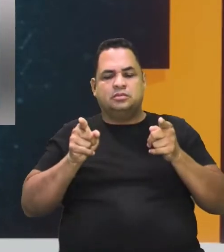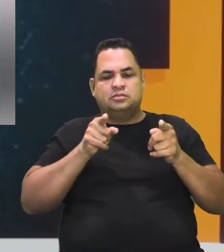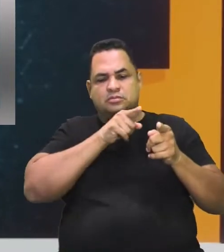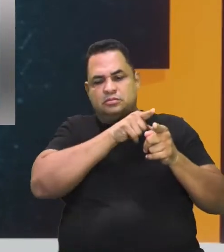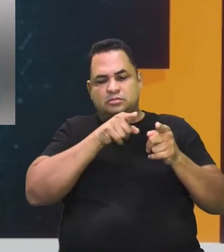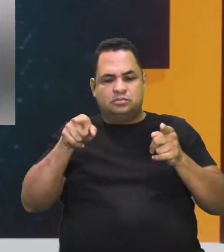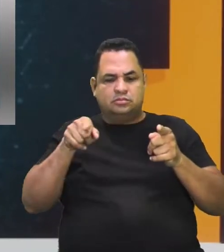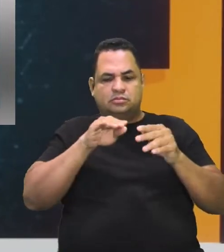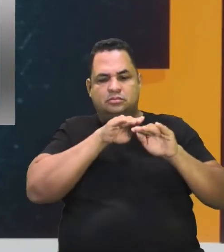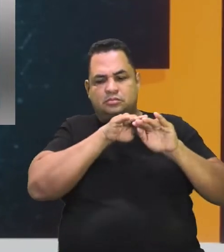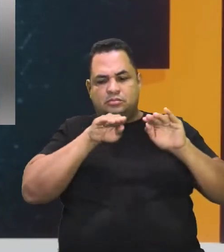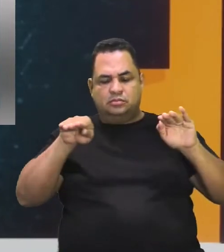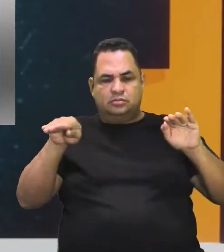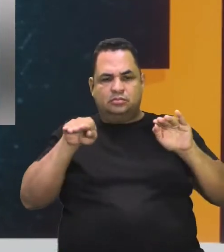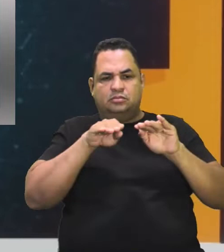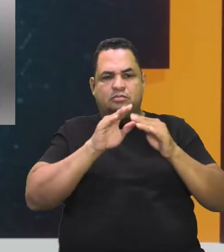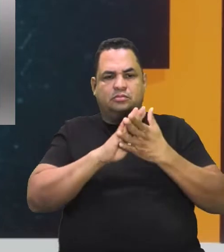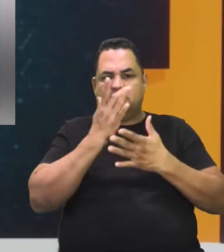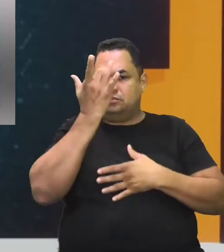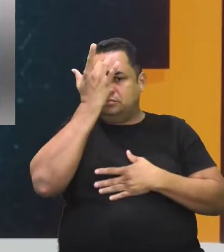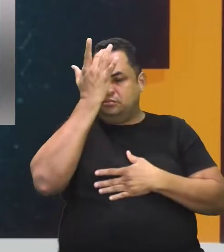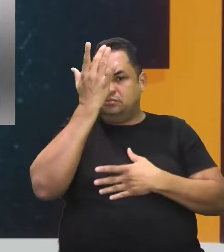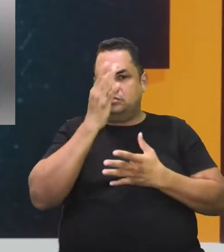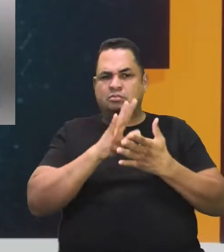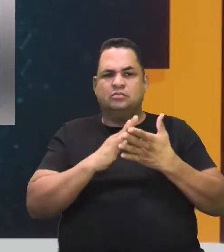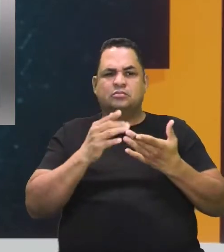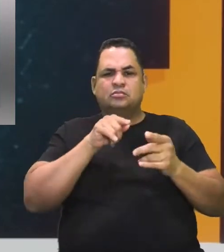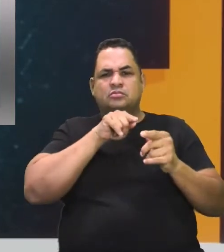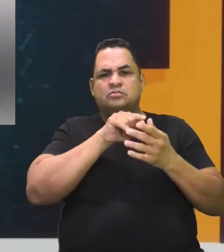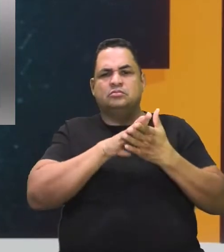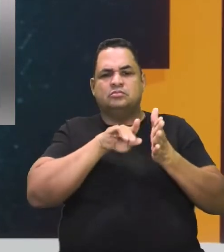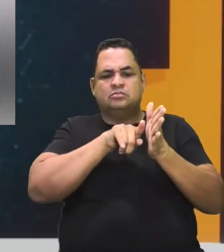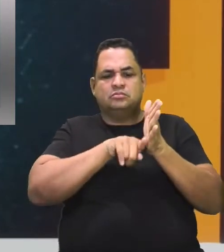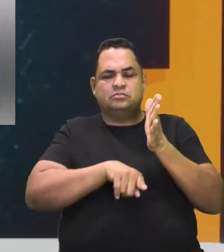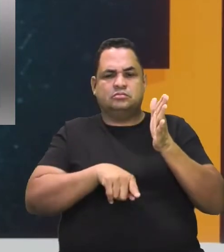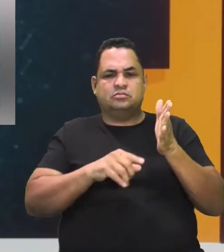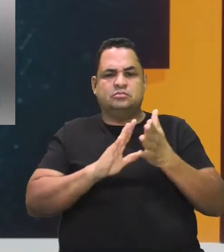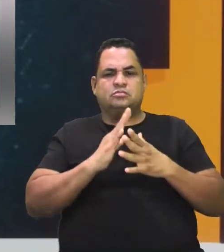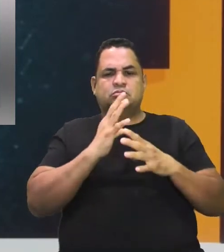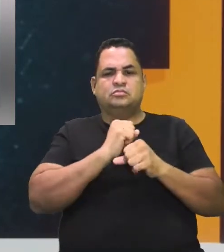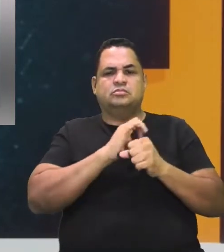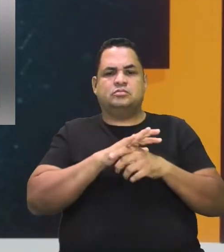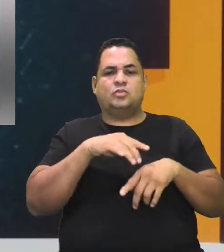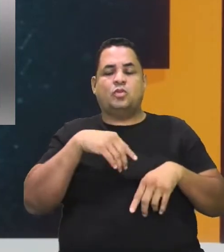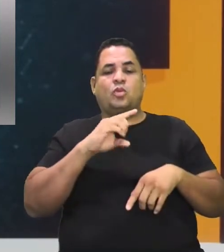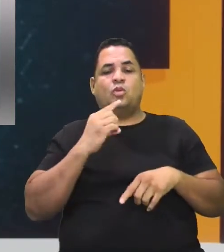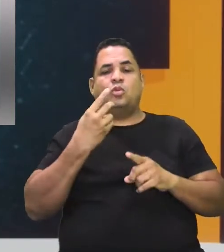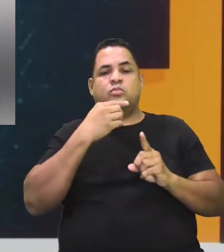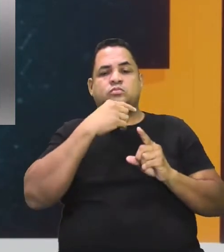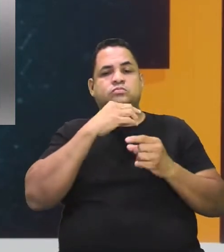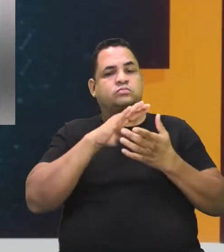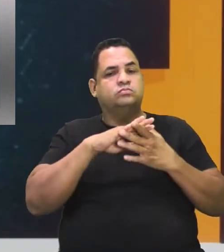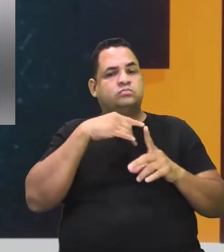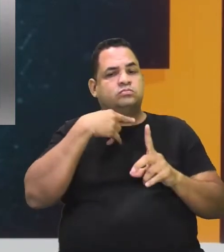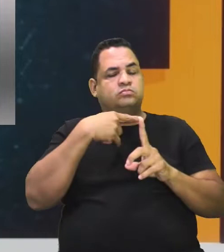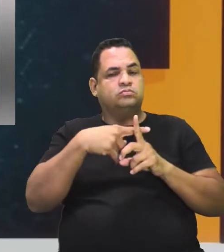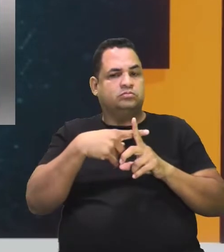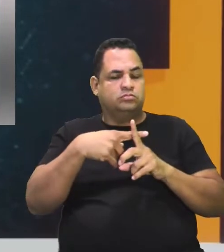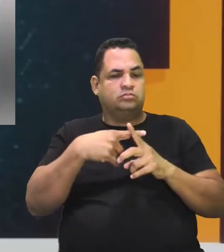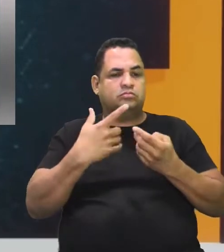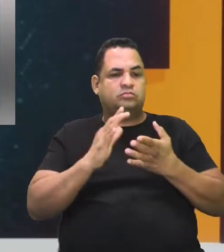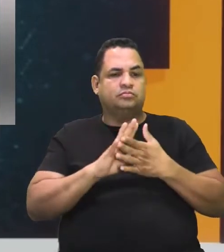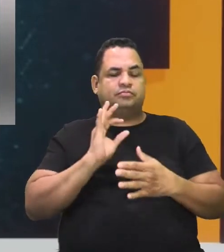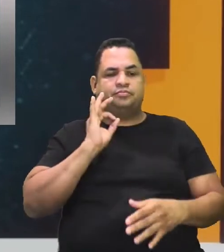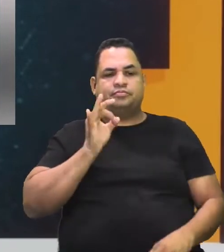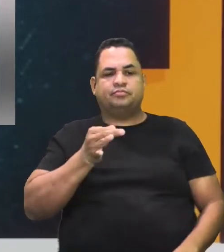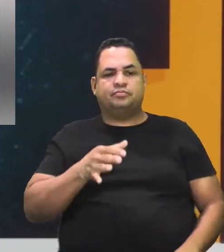é paralela a um dos eixos, fica fácil. É bem fácil. É só contar os pulinhos. Subtrair ou somar, né? Quando for negativo.